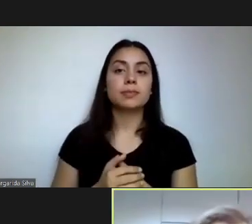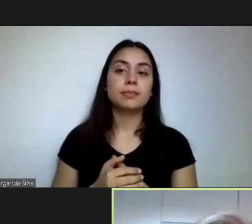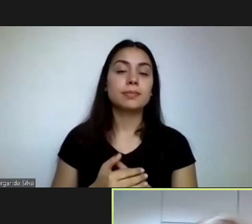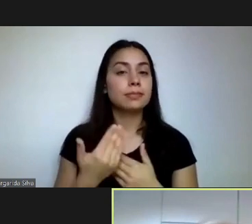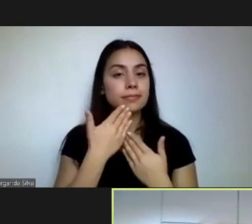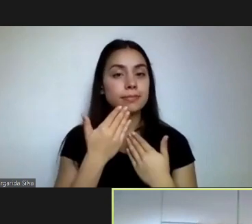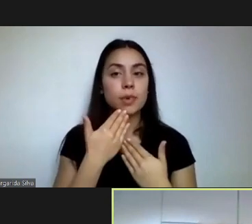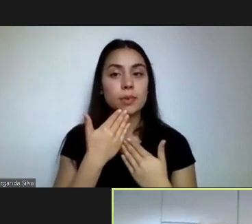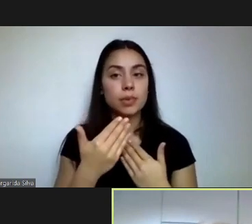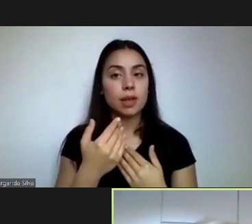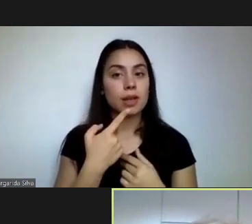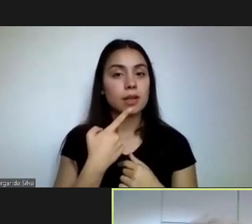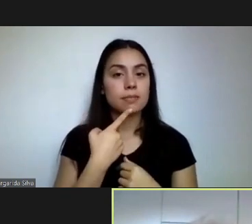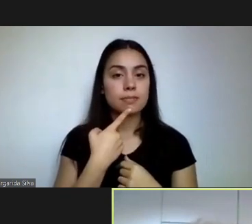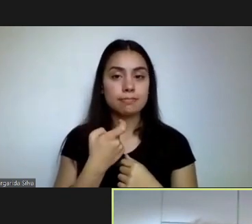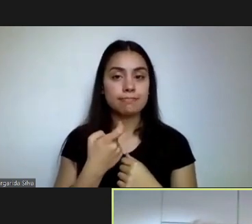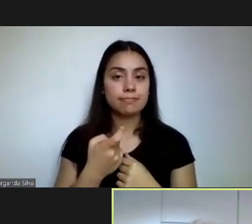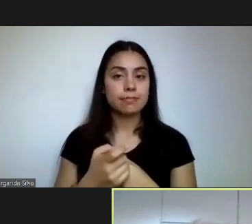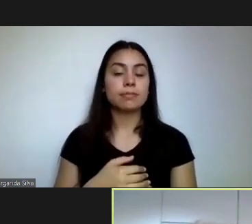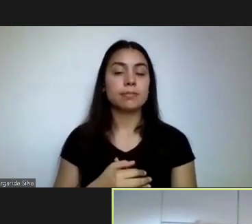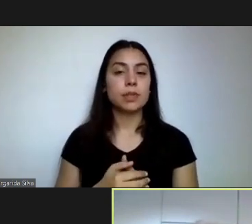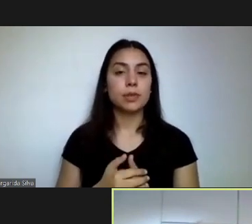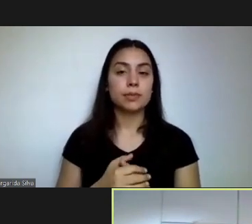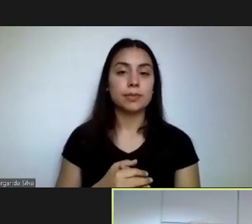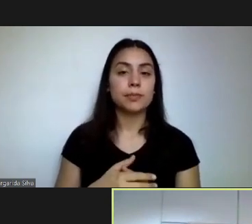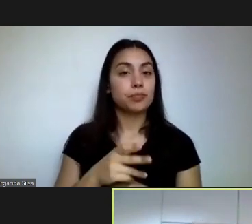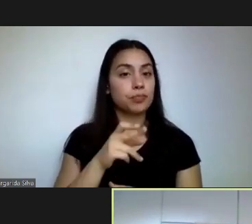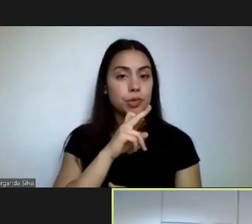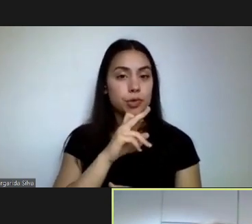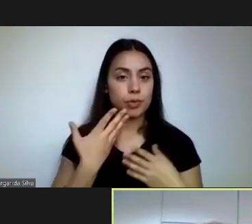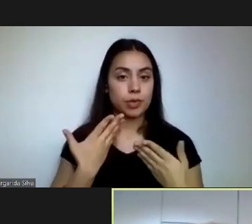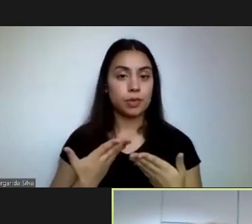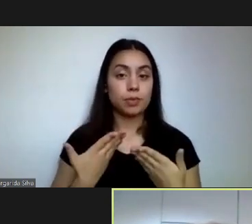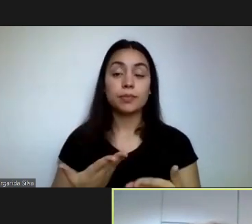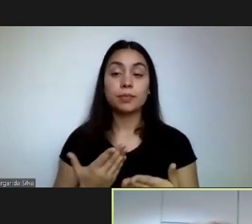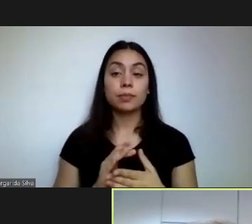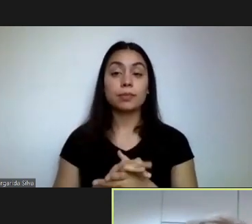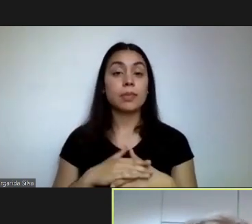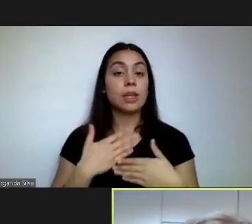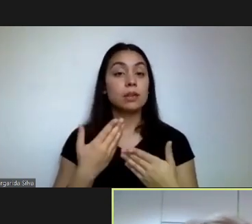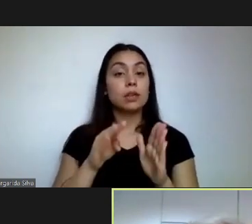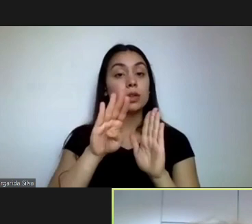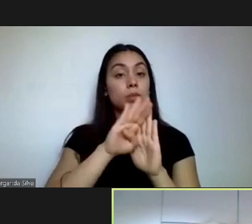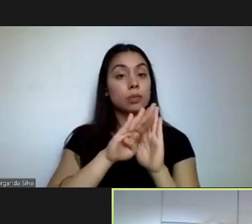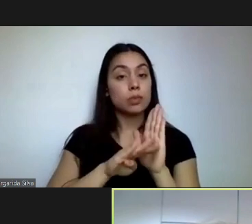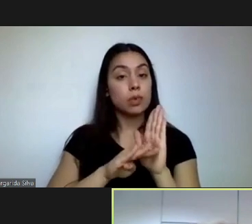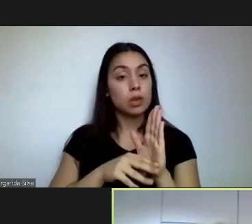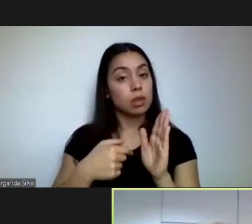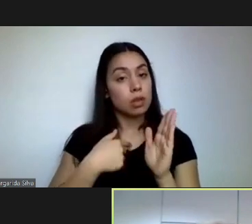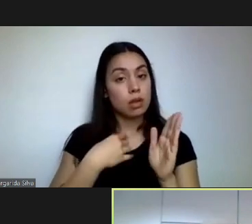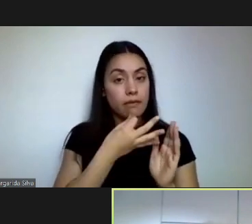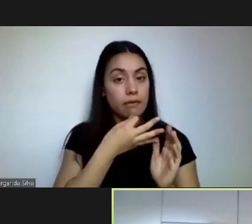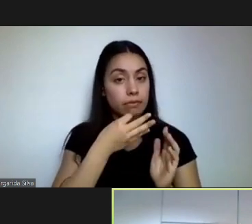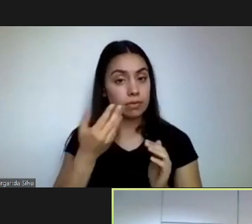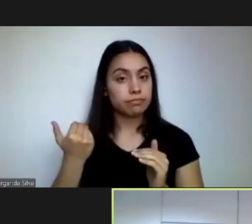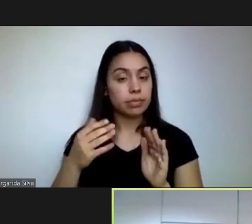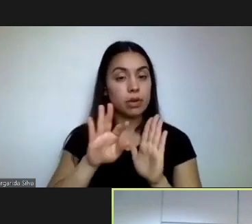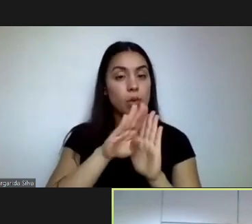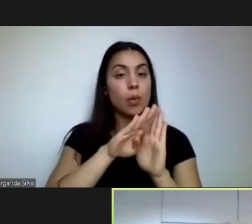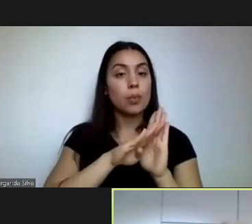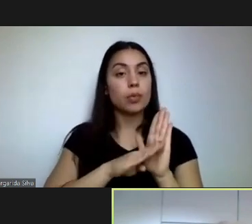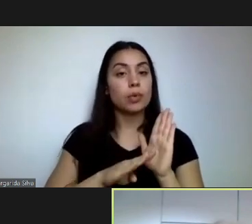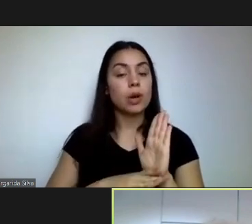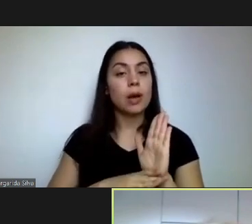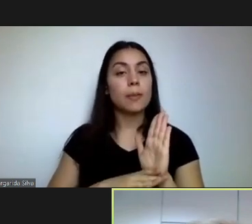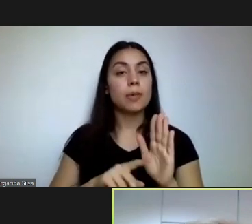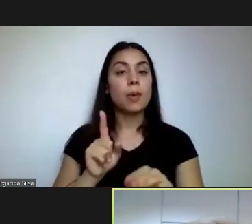Obrigada também pela oportunidade de responder. Eu falei no currículo e nós começamos desde o primeiro ciclo e, como tinha dito,